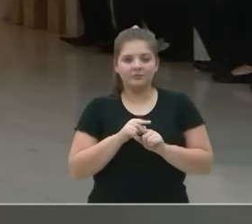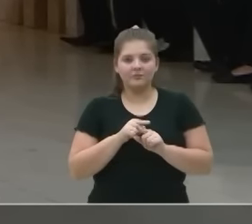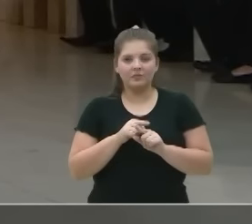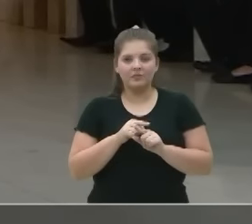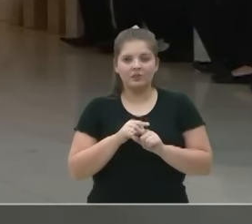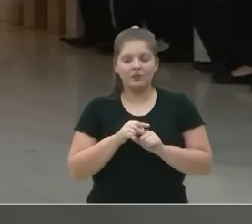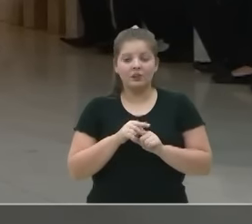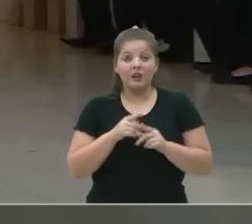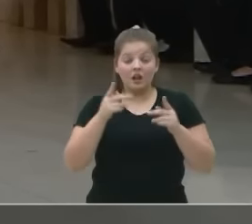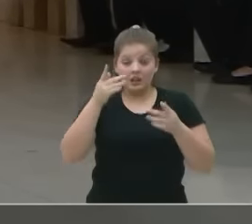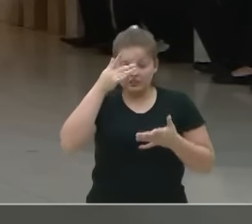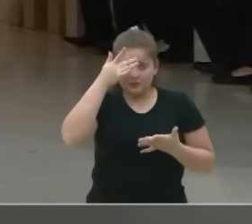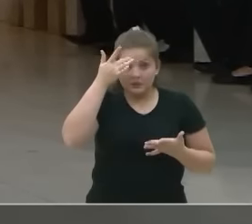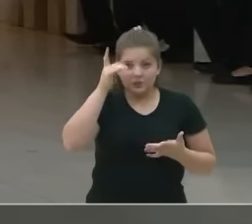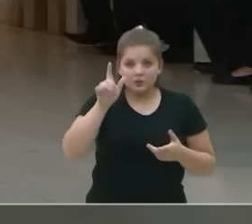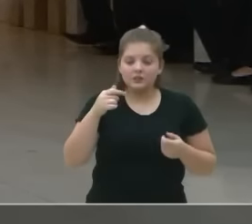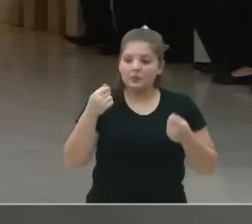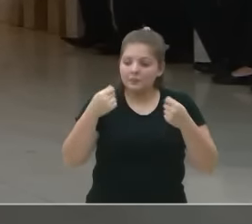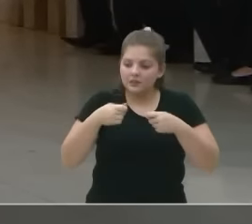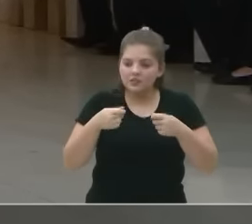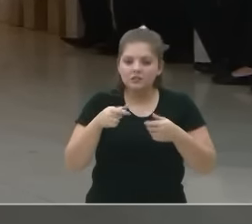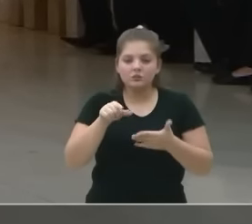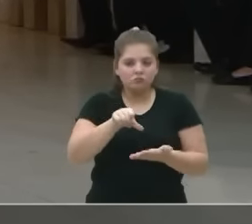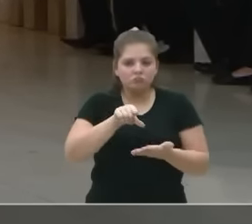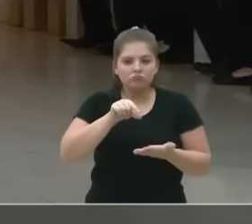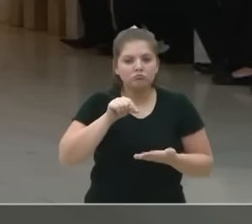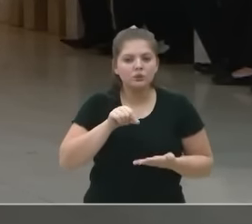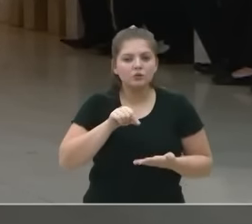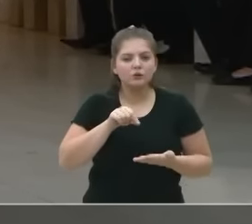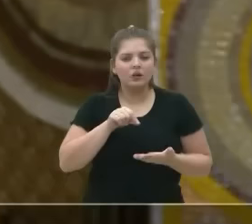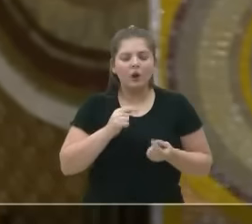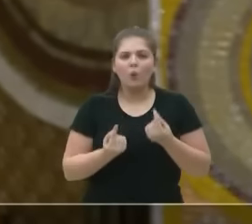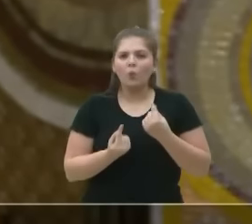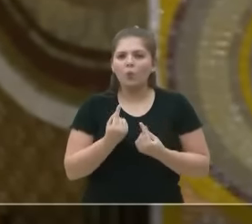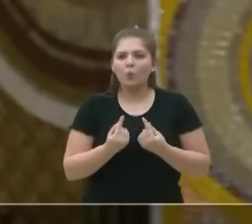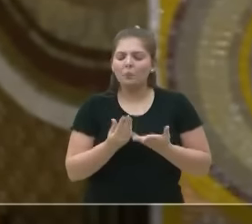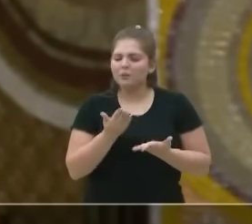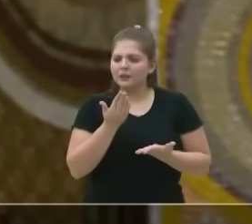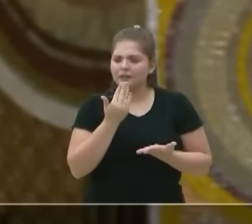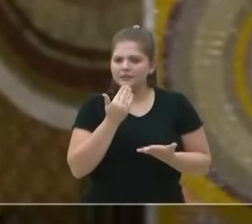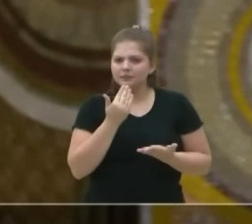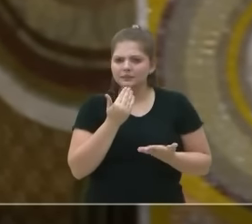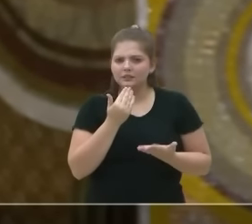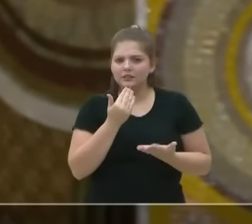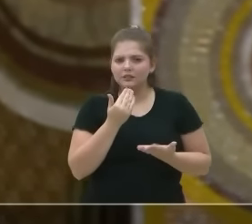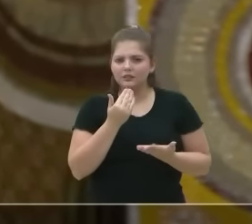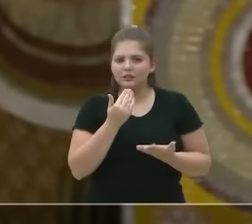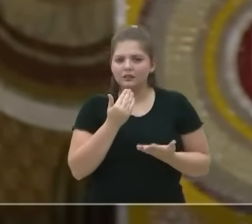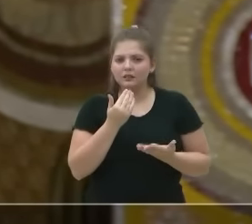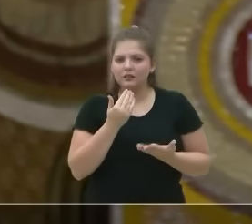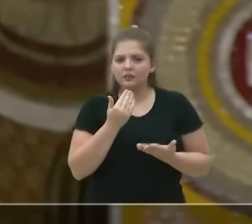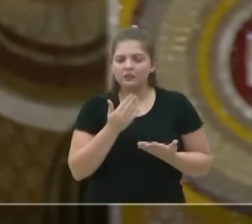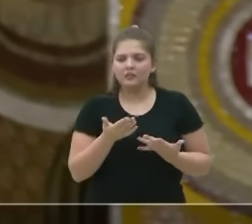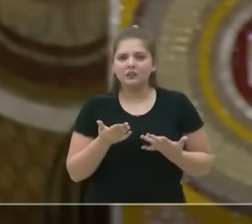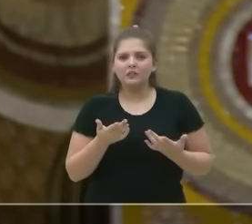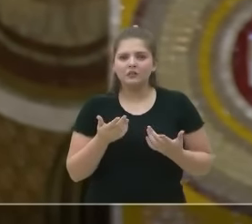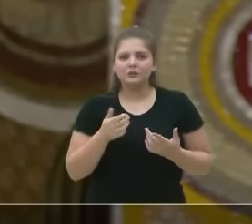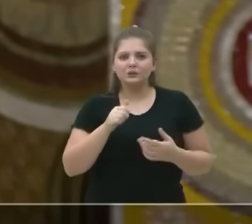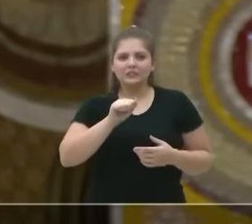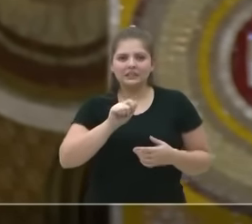Compete ao homem decidir como alimentar os algoritmos